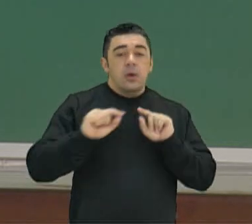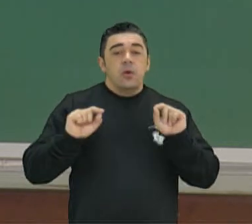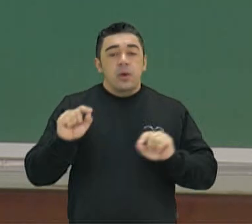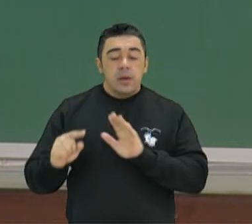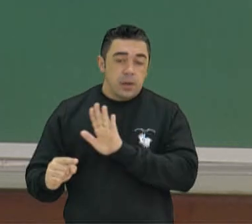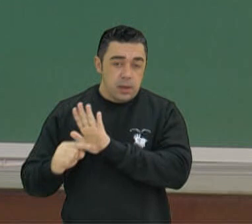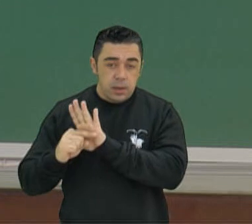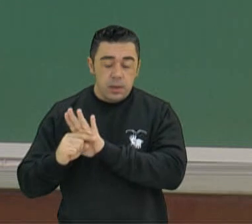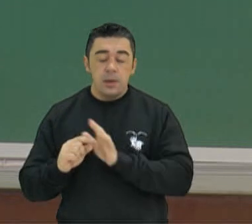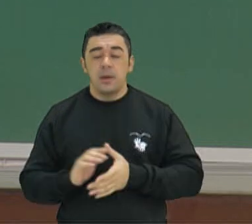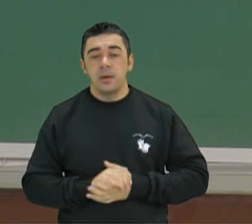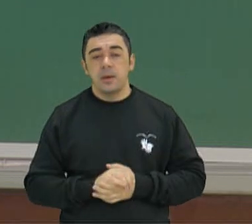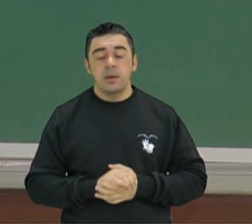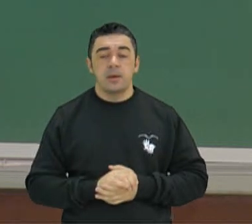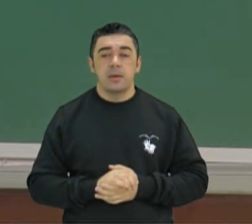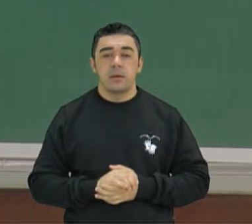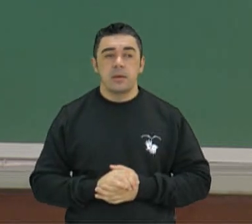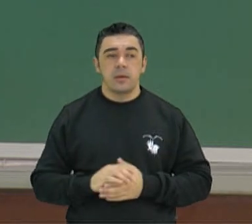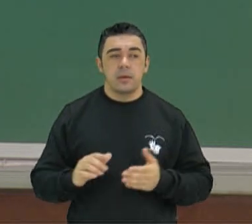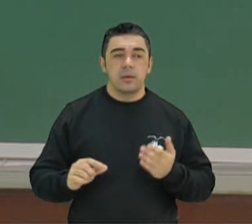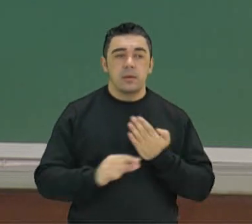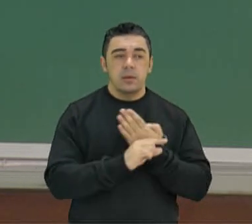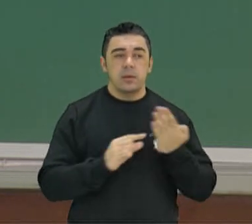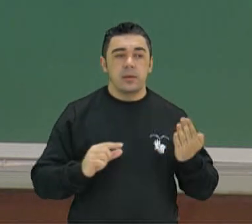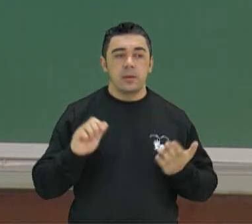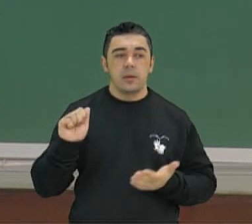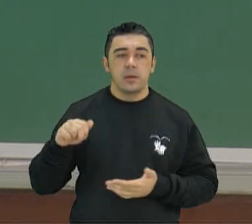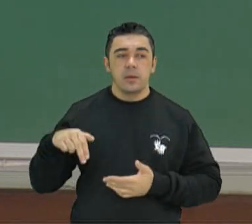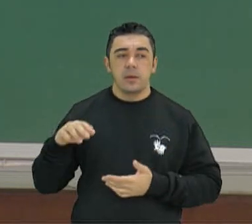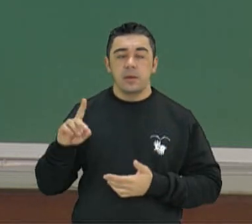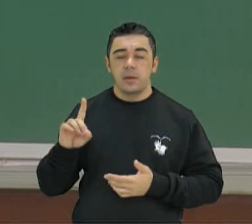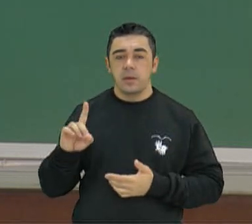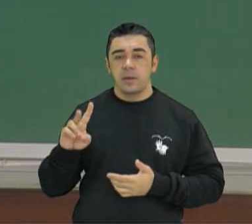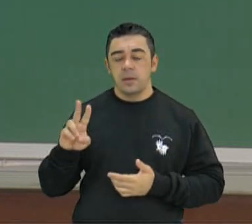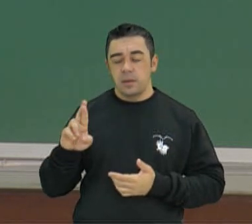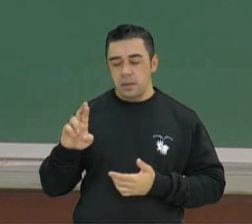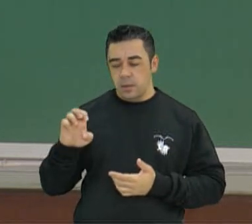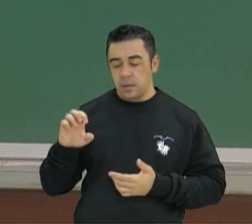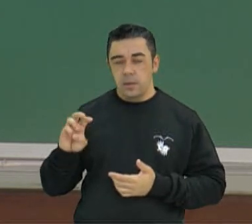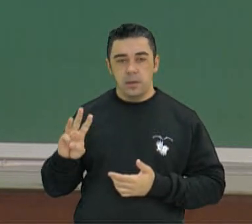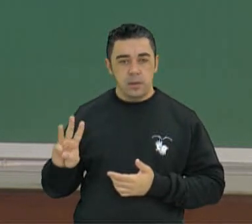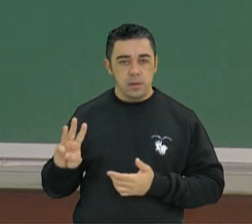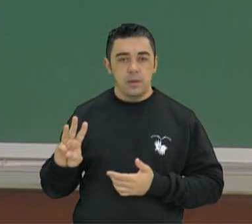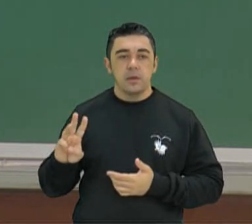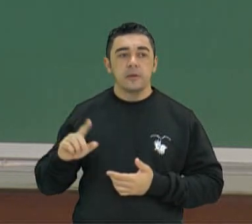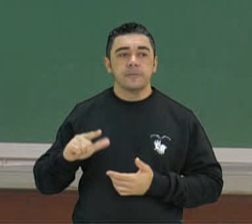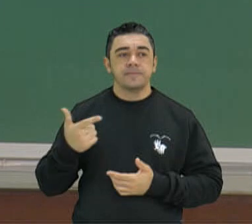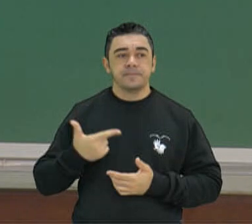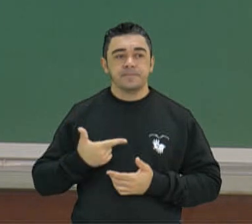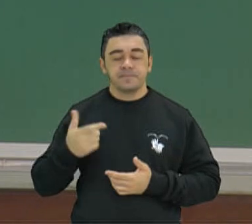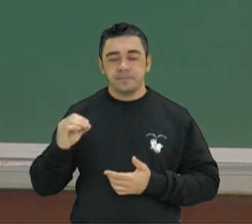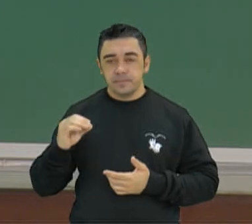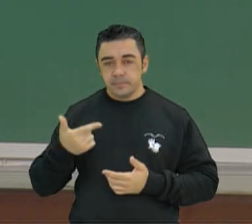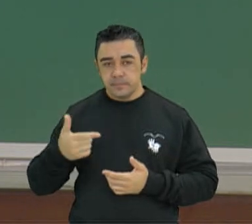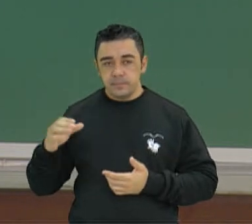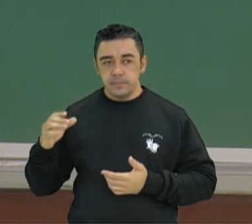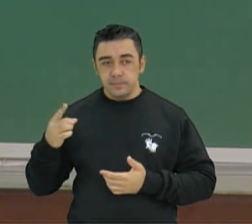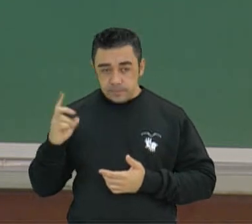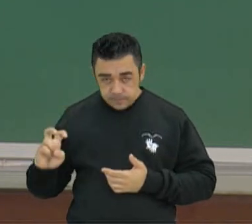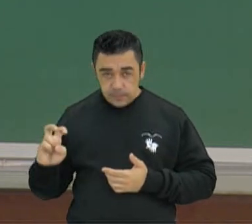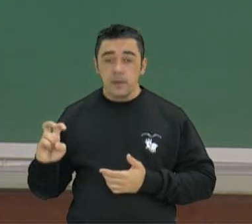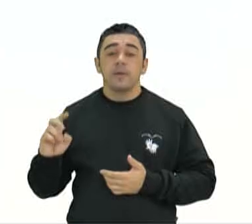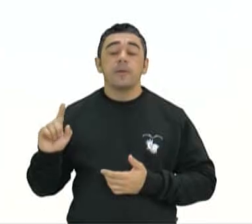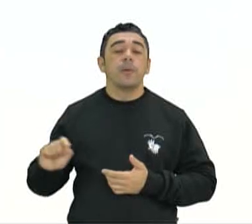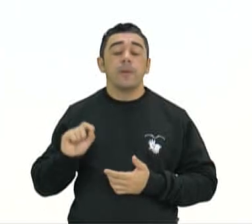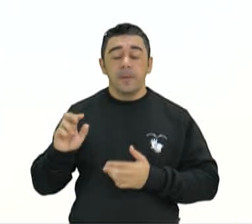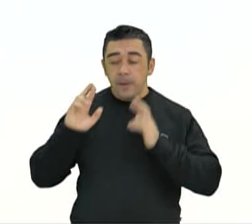negativa. Andrew et al. 2015, ele vai definir imagem corporal positiva como um construto fundamentado em